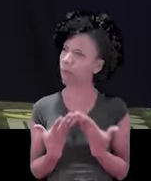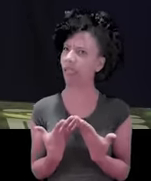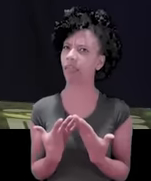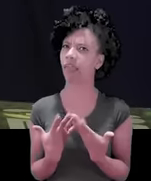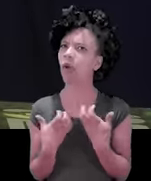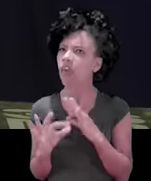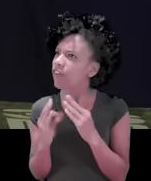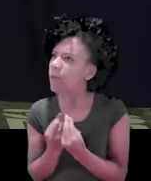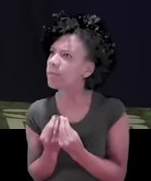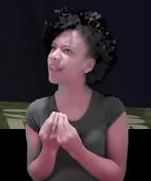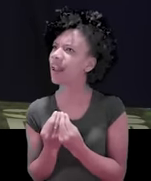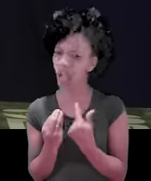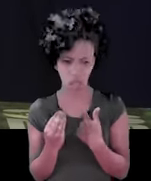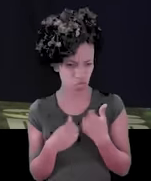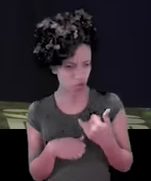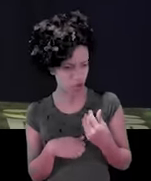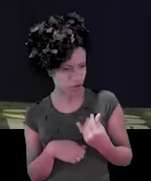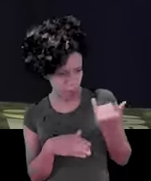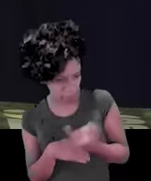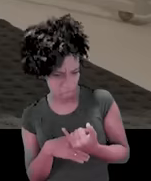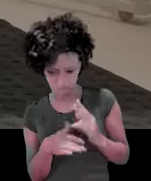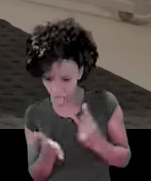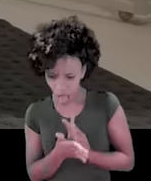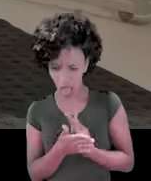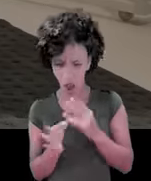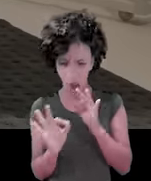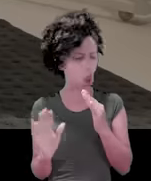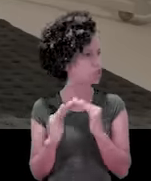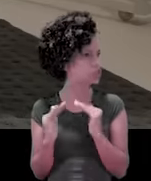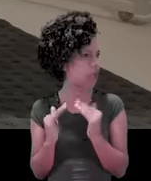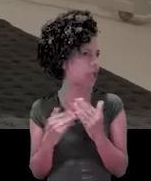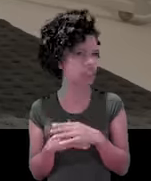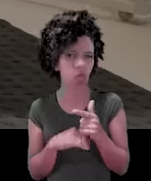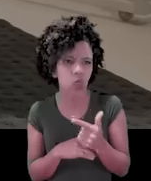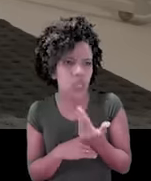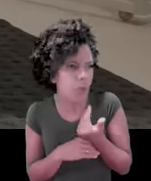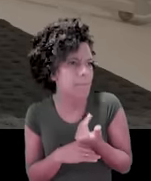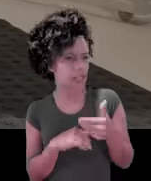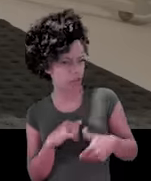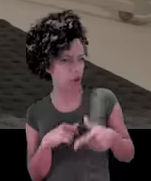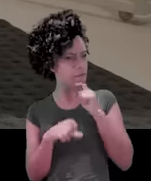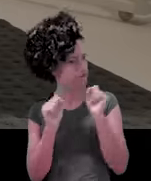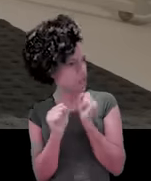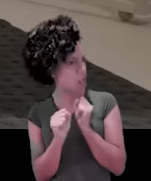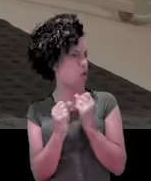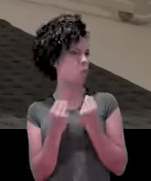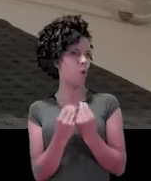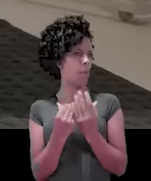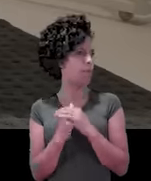eu tô me sentindo bem merda os outros de casa talvez eu vou me eu tô com